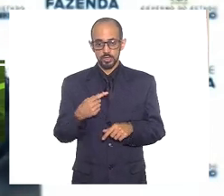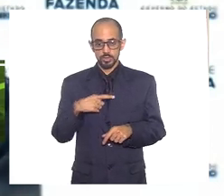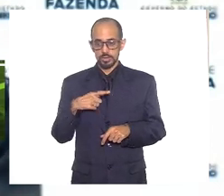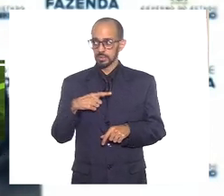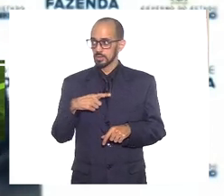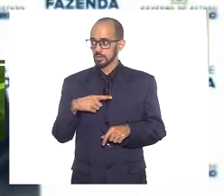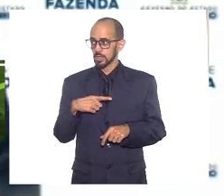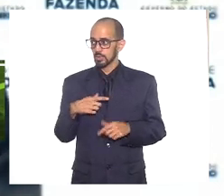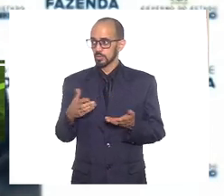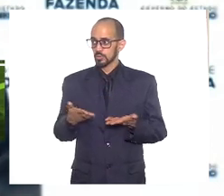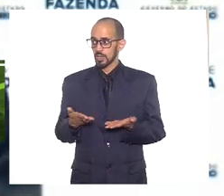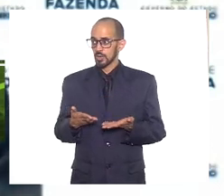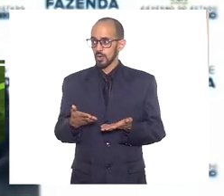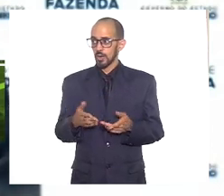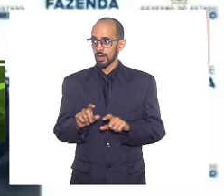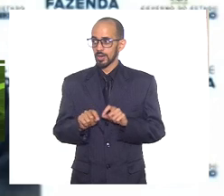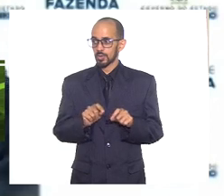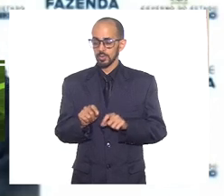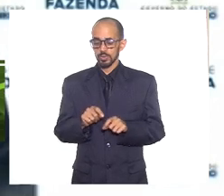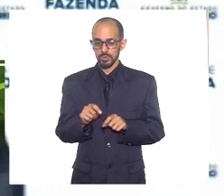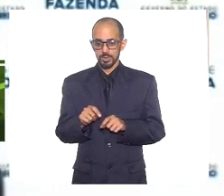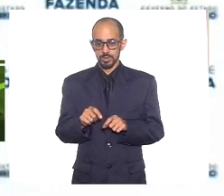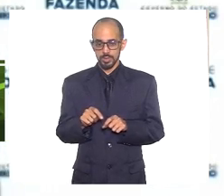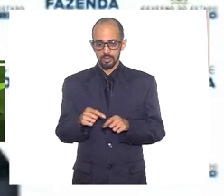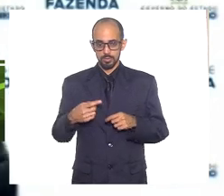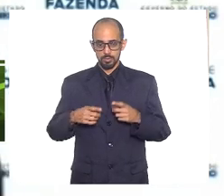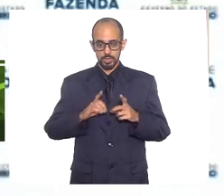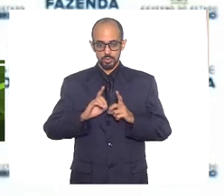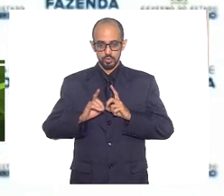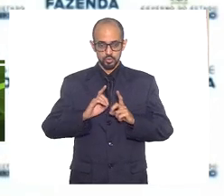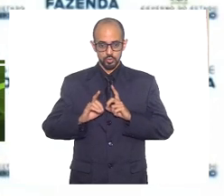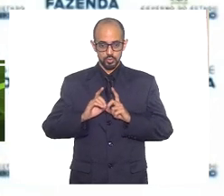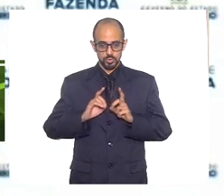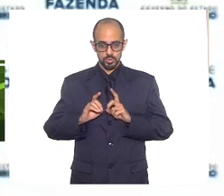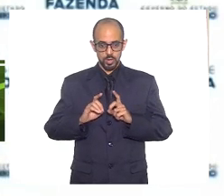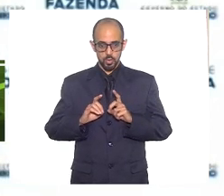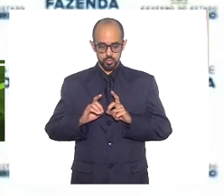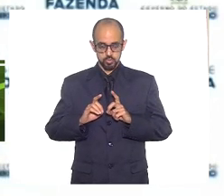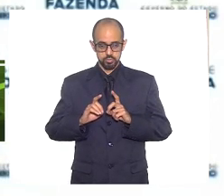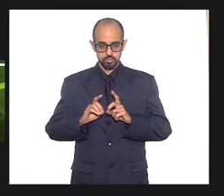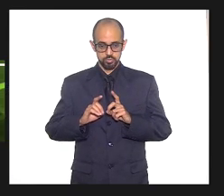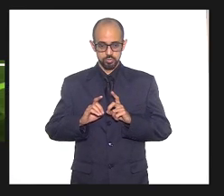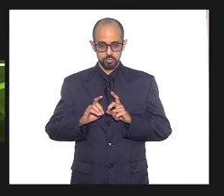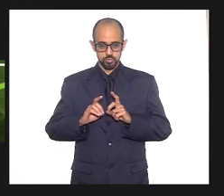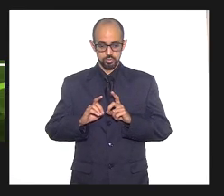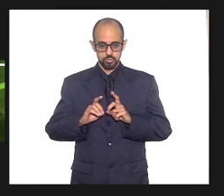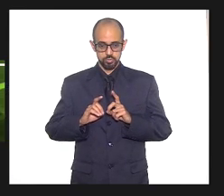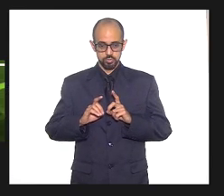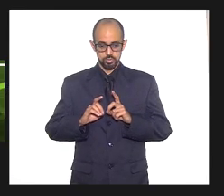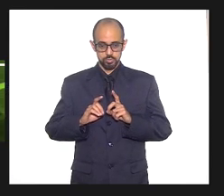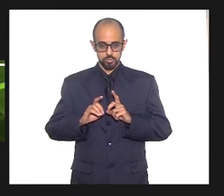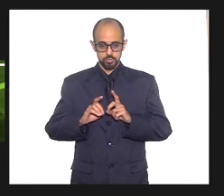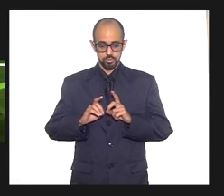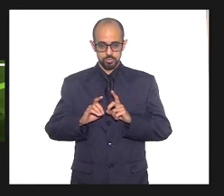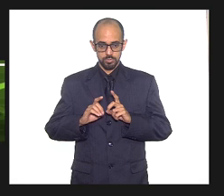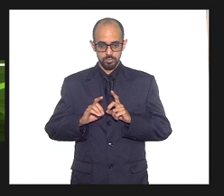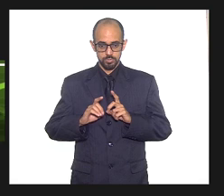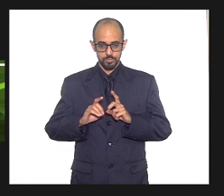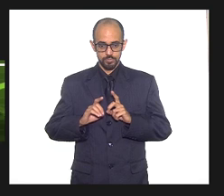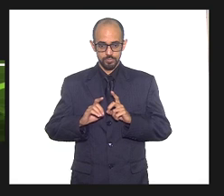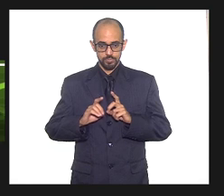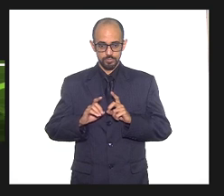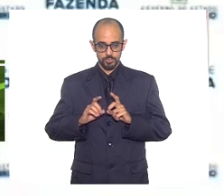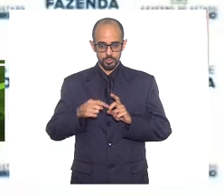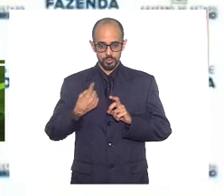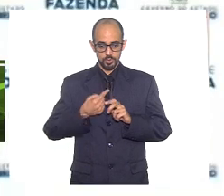também, obviamente. Tem uma discussão bem... Ele tinha um erro. Acho que a gente tem que